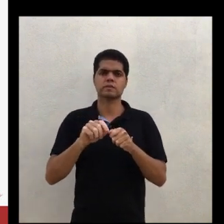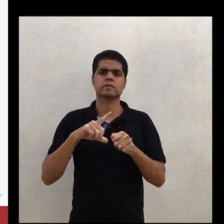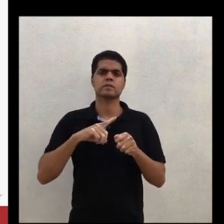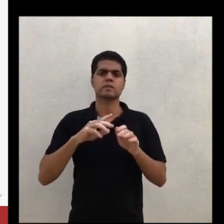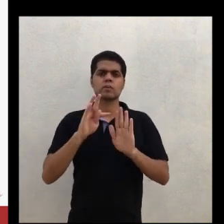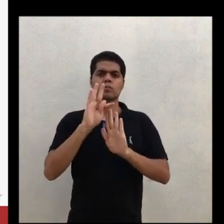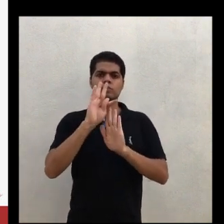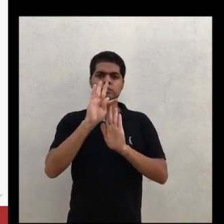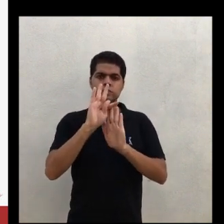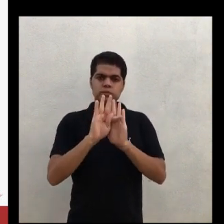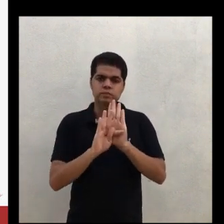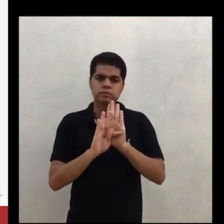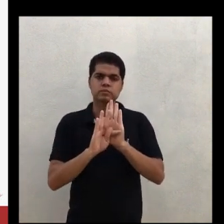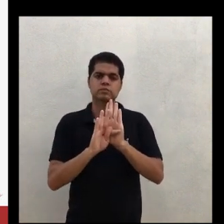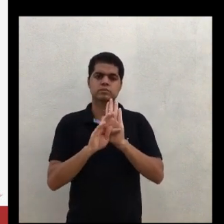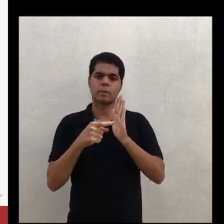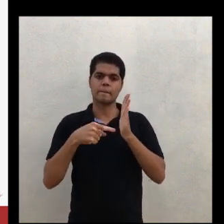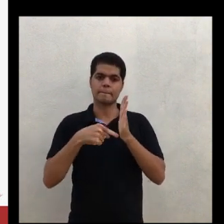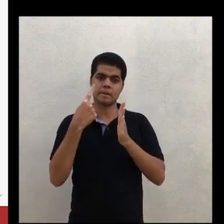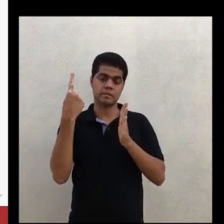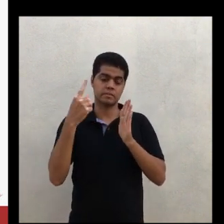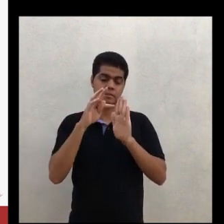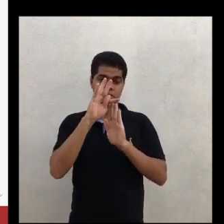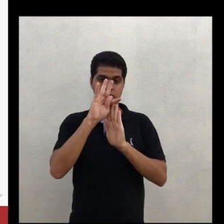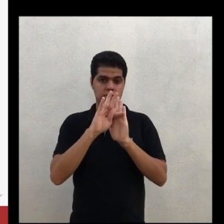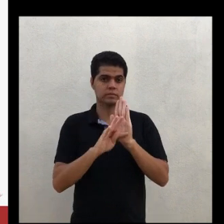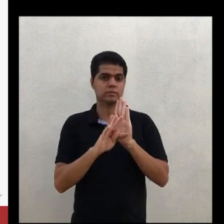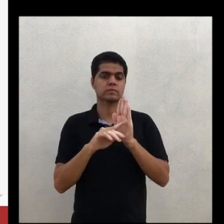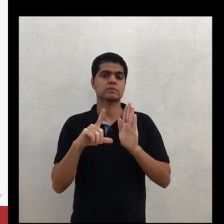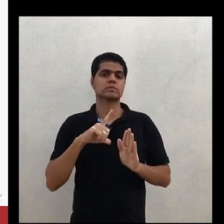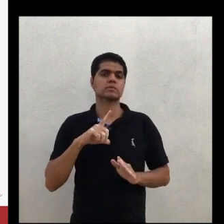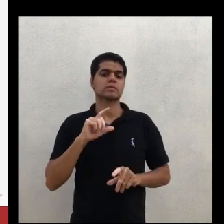onde você informa os conjuntos